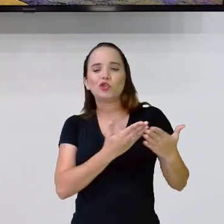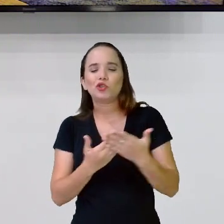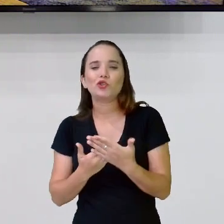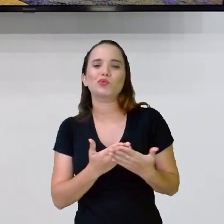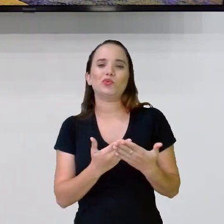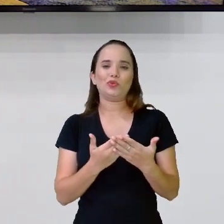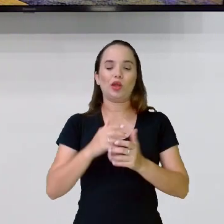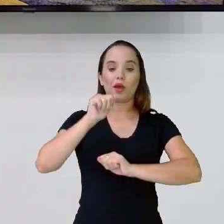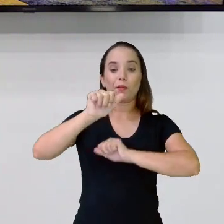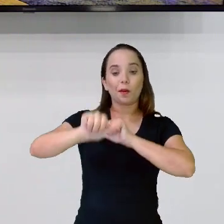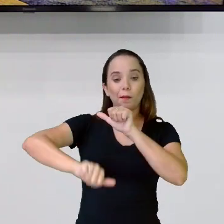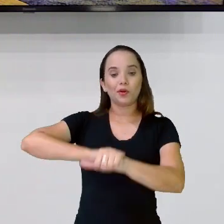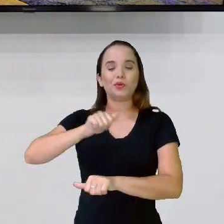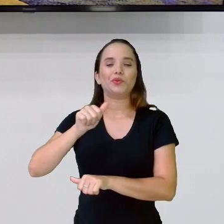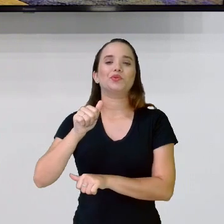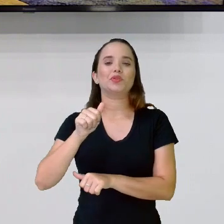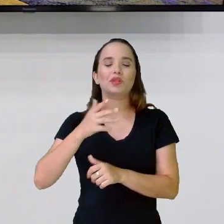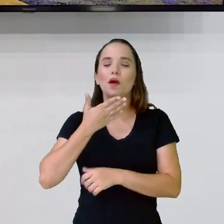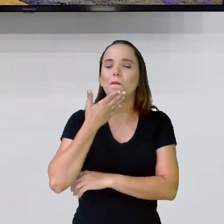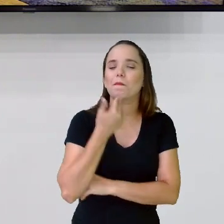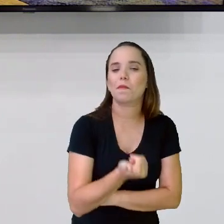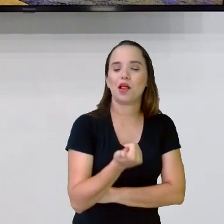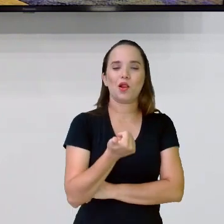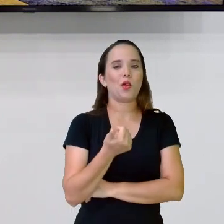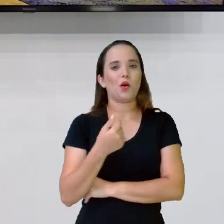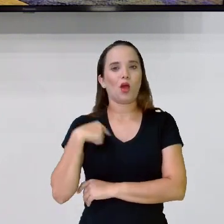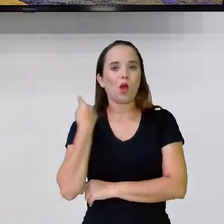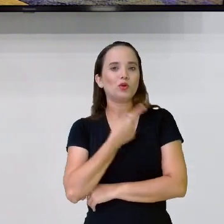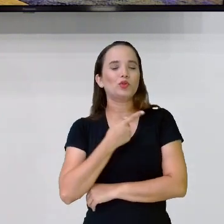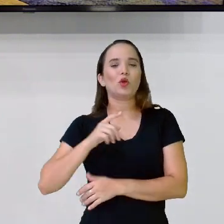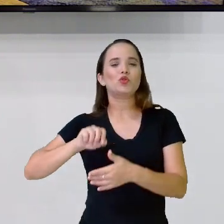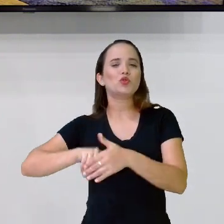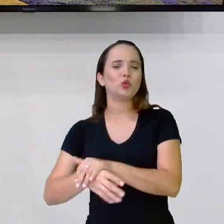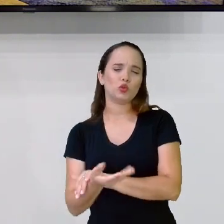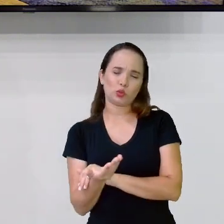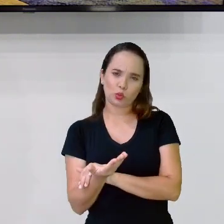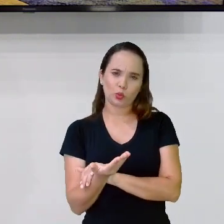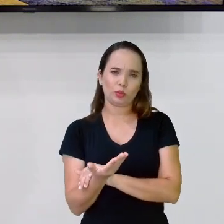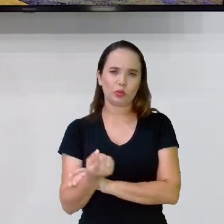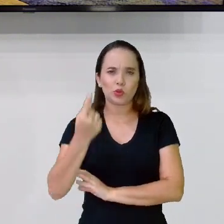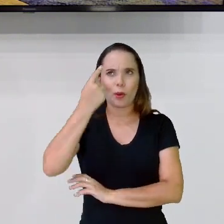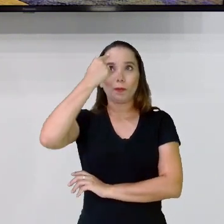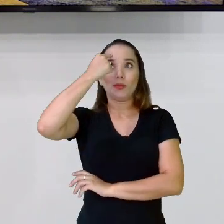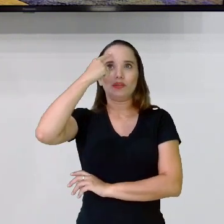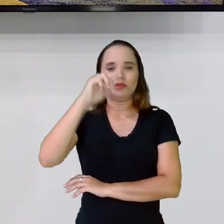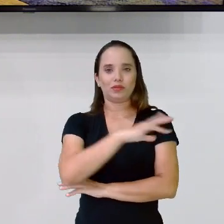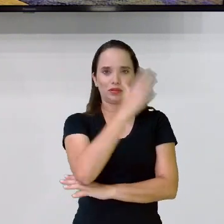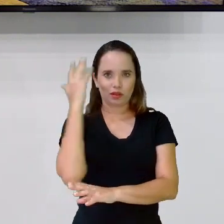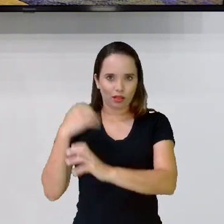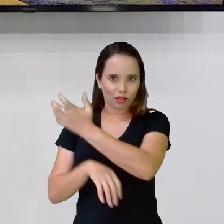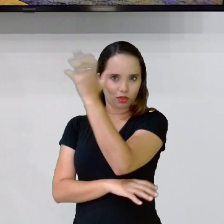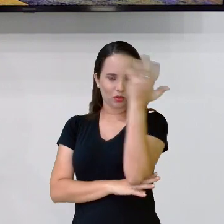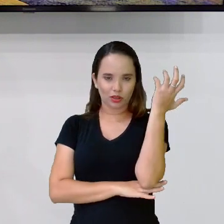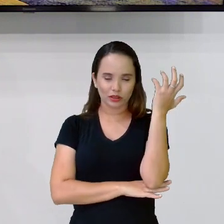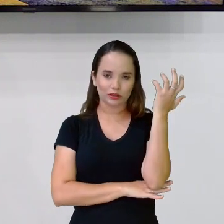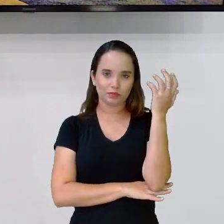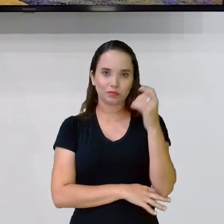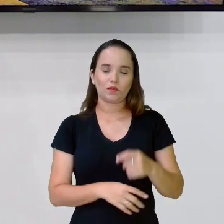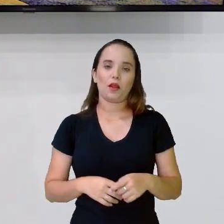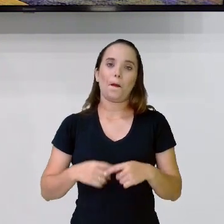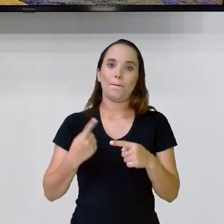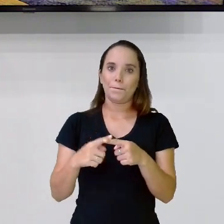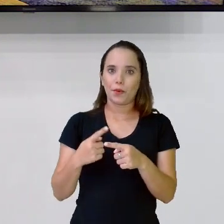possa mudar, né? Melhorar os hábitos, certo? Em prol do meio ambiente, né? Afinal de contas, a